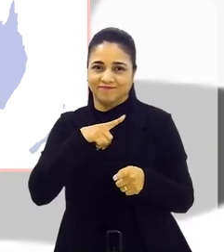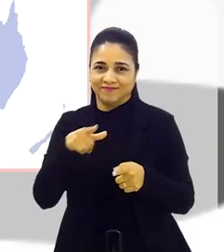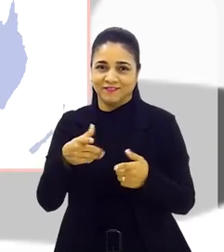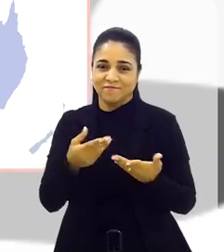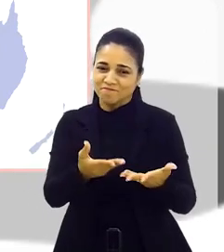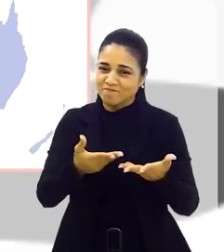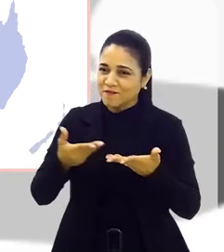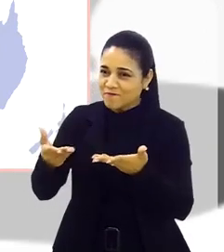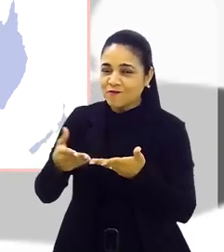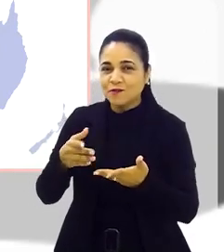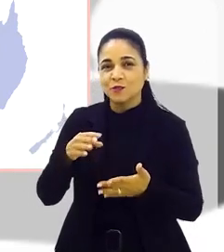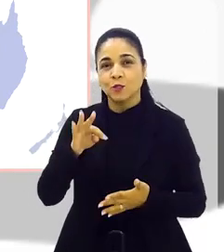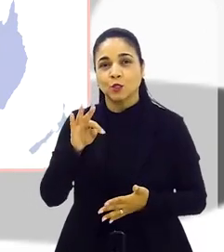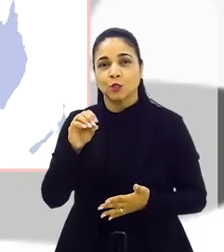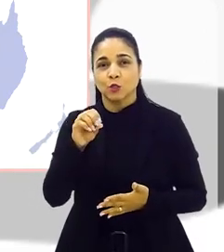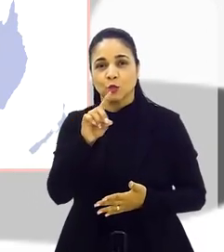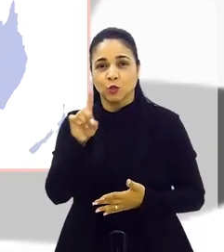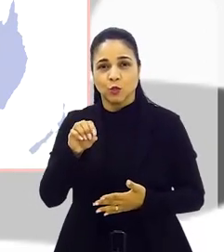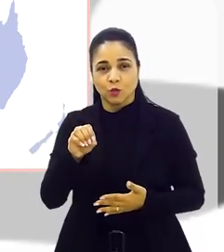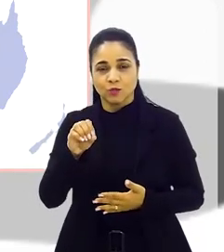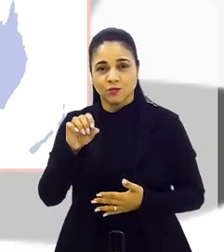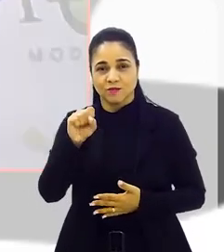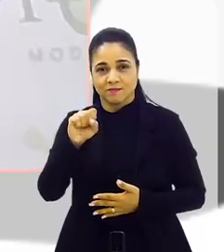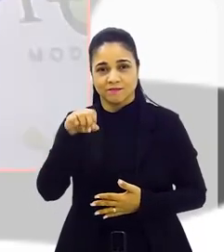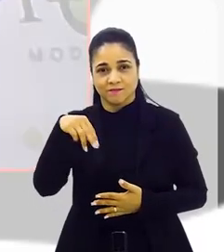prêmios. Bem-vindo, Toso Sampaio!